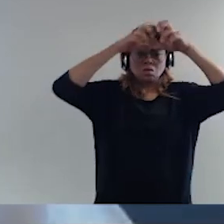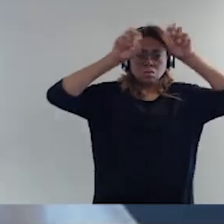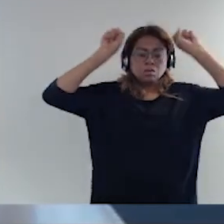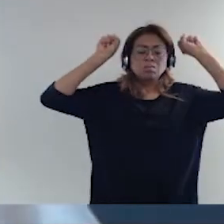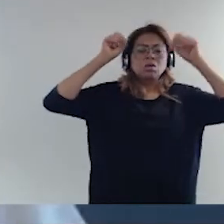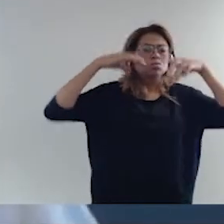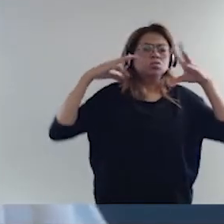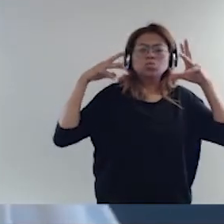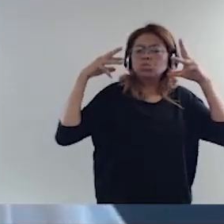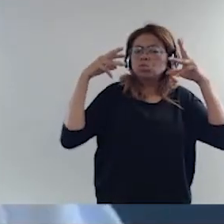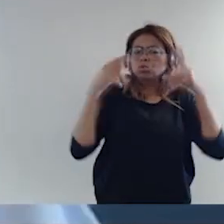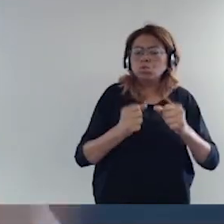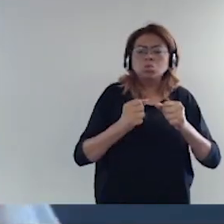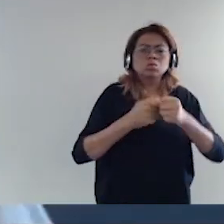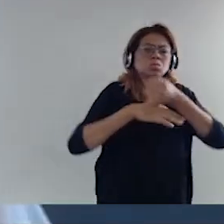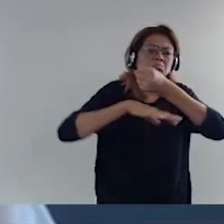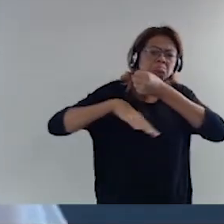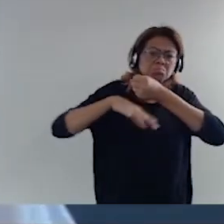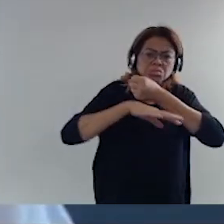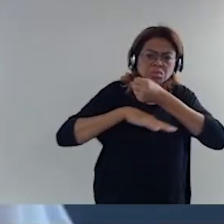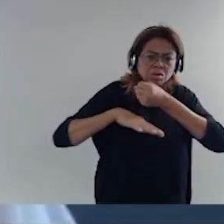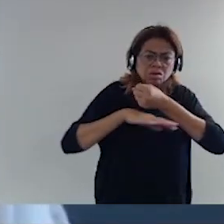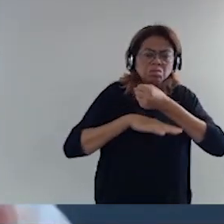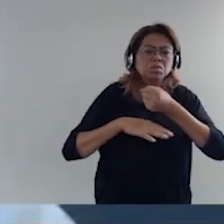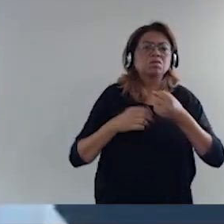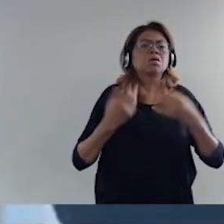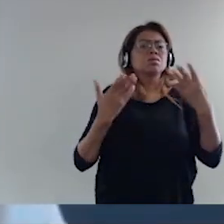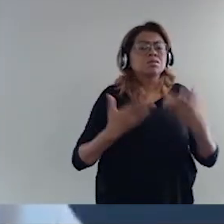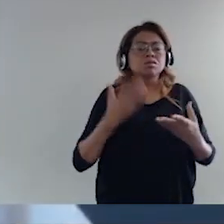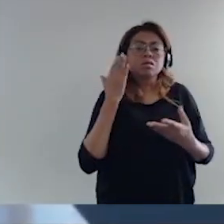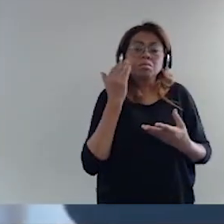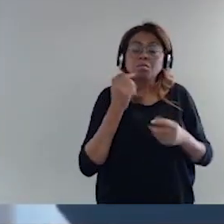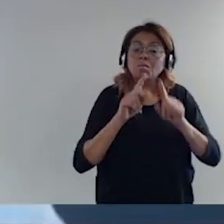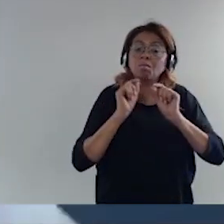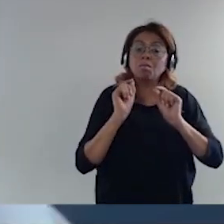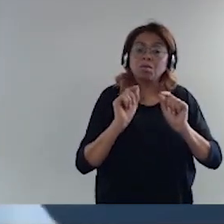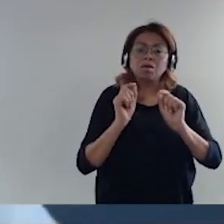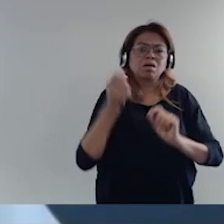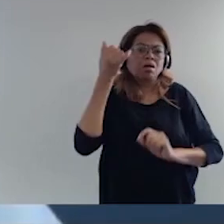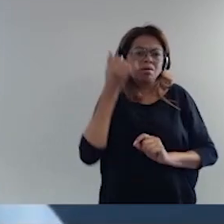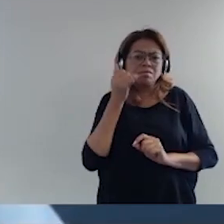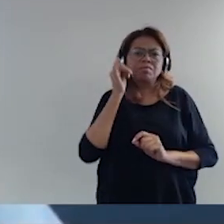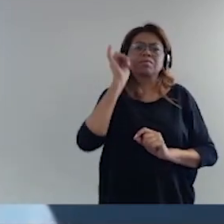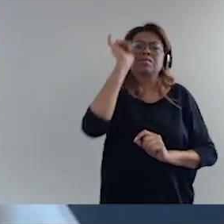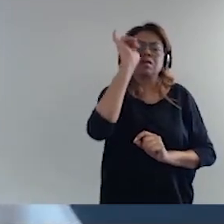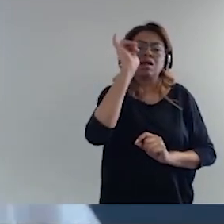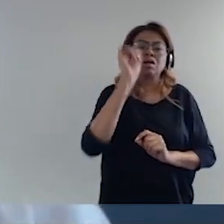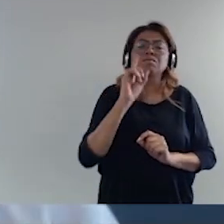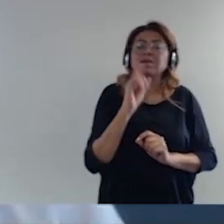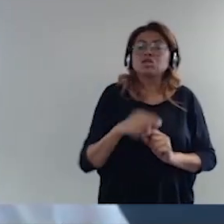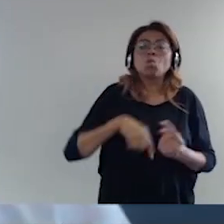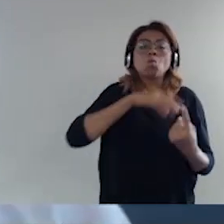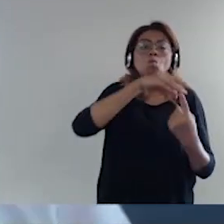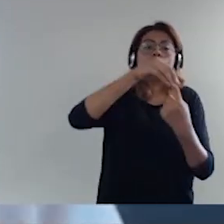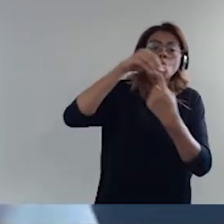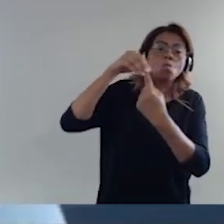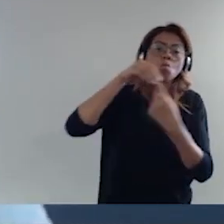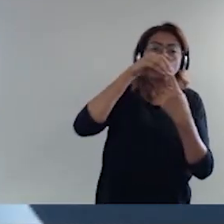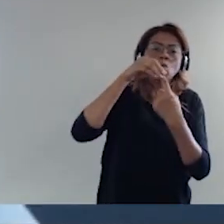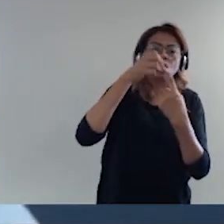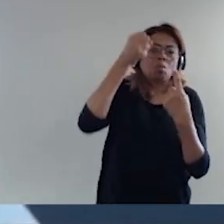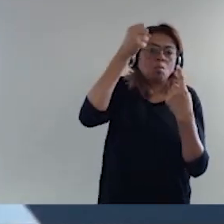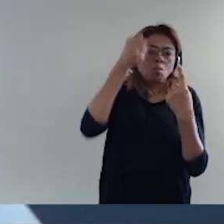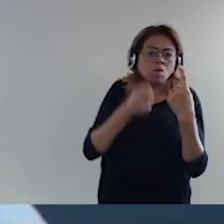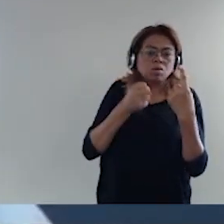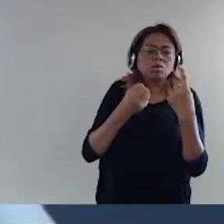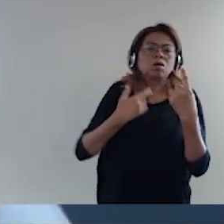um equilíbrio delicado, de forma a evitar a concentração de poderes, de